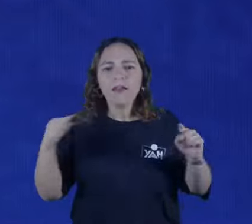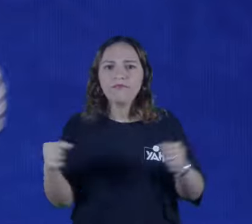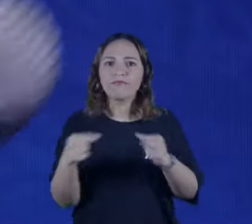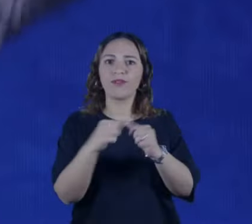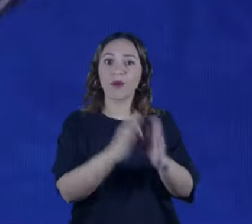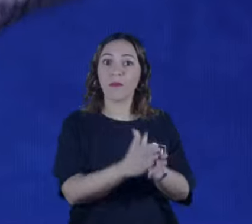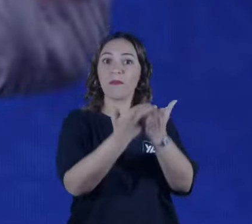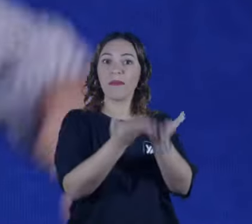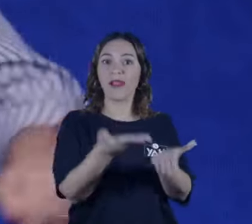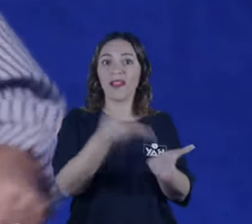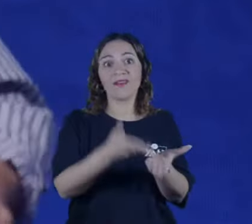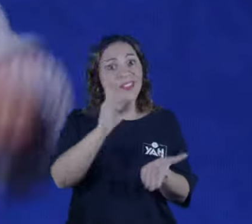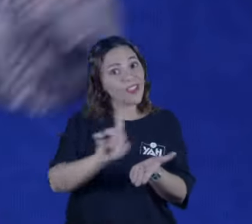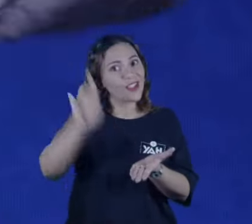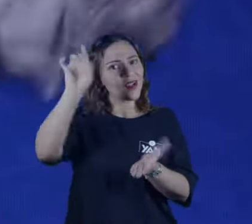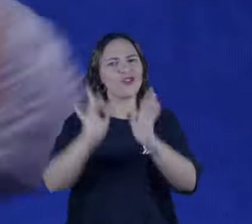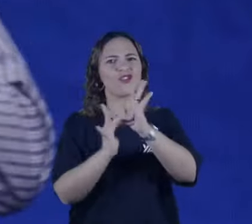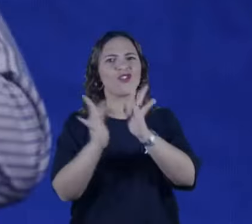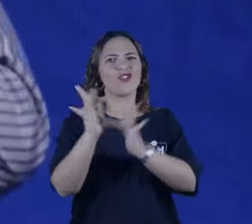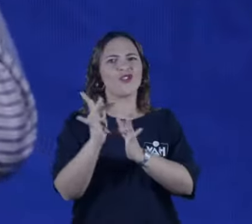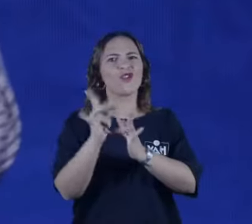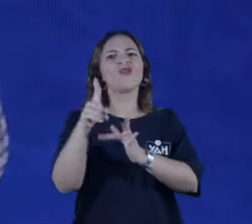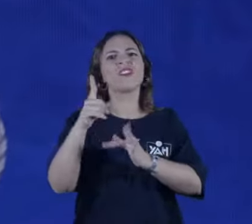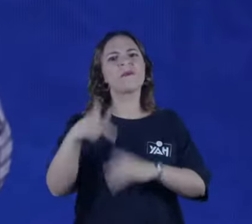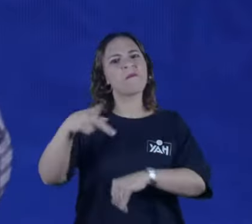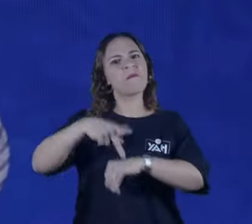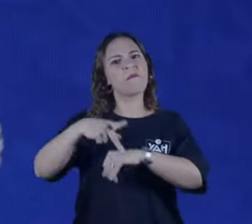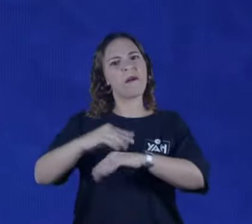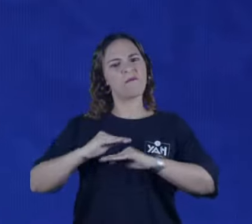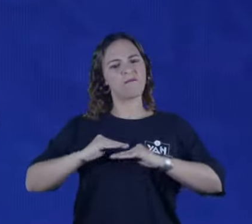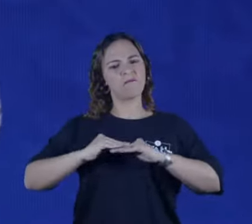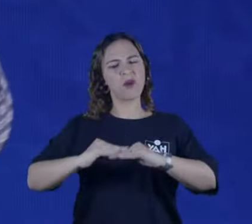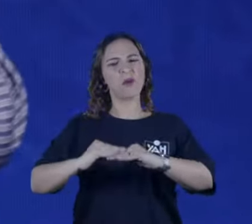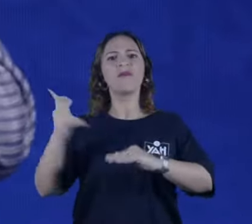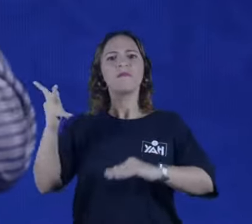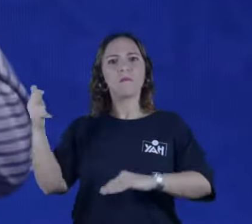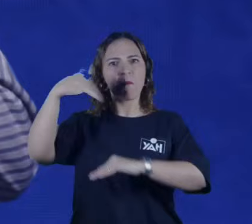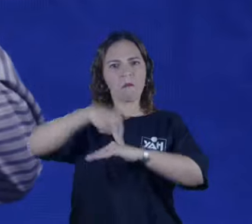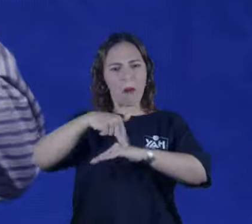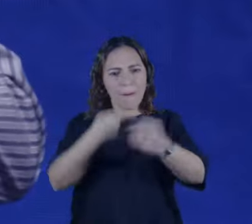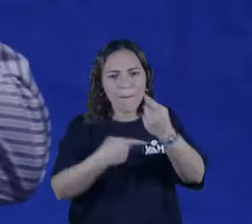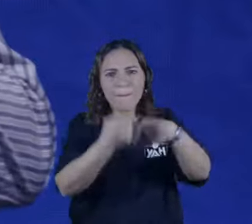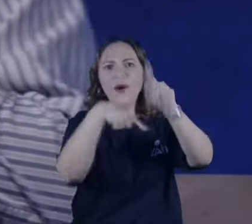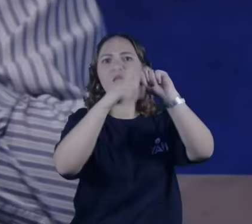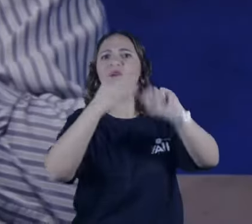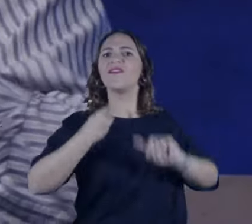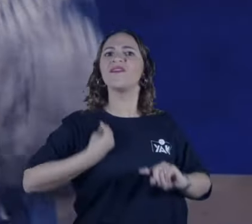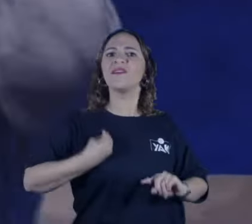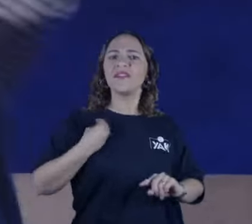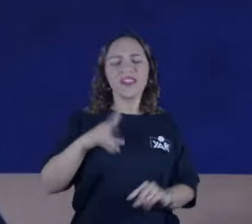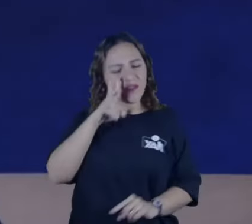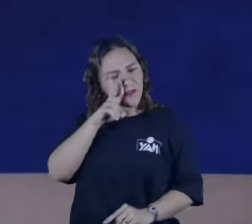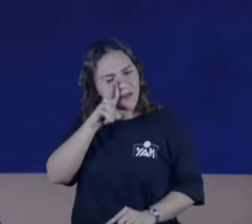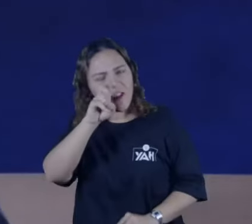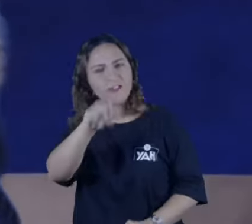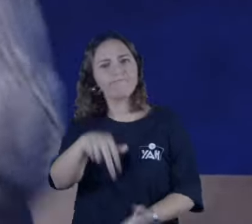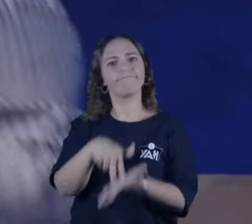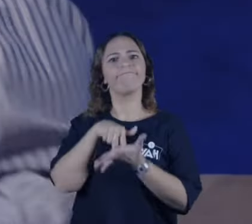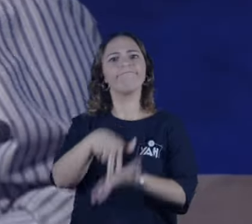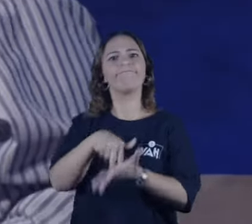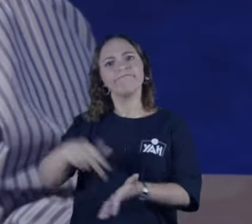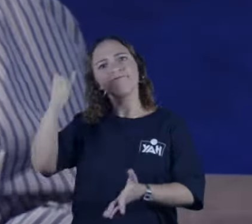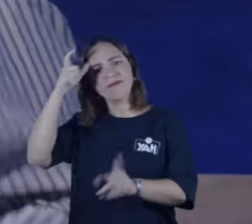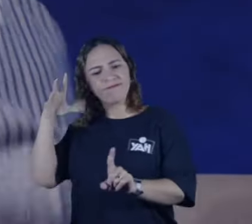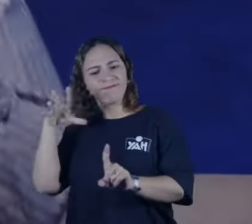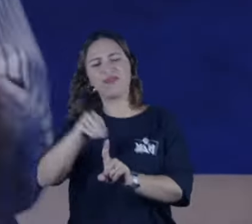a palavra de Deus, é Jesus Cristo como pedra angular. É aqui que você cresce, é aqui que você se fortalece, é aqui que o